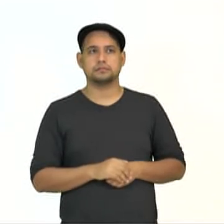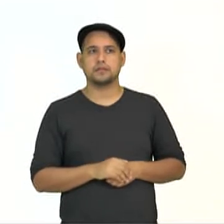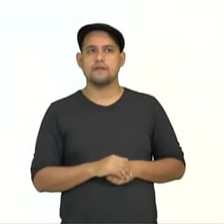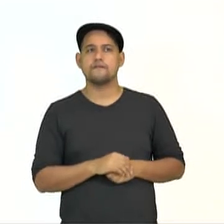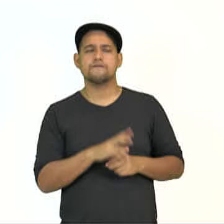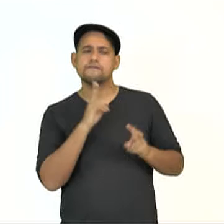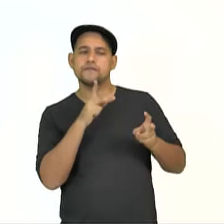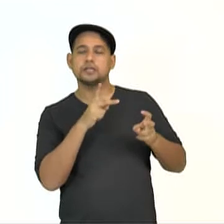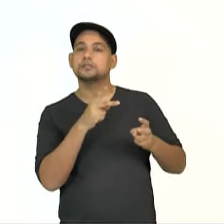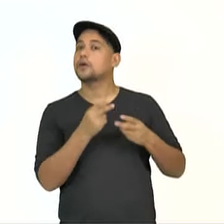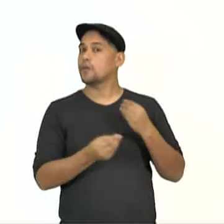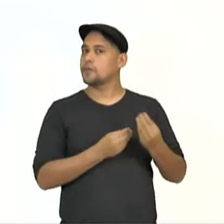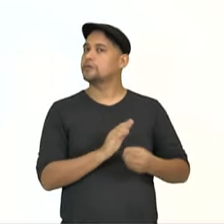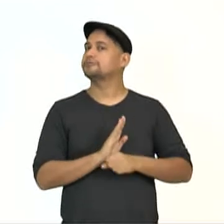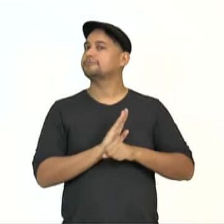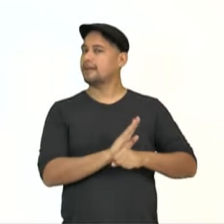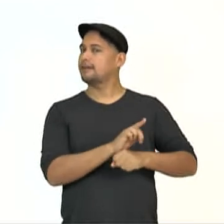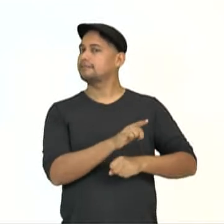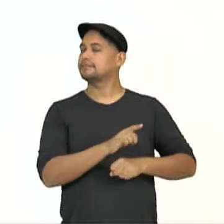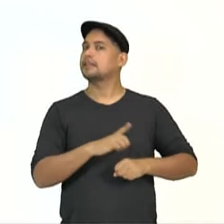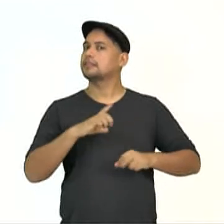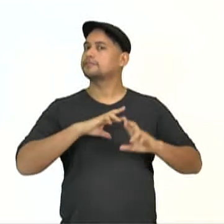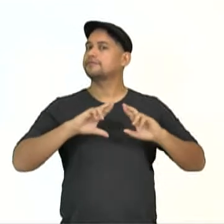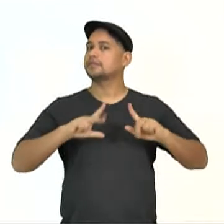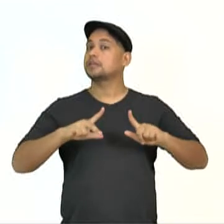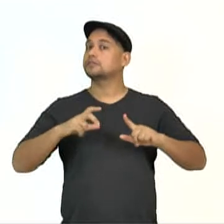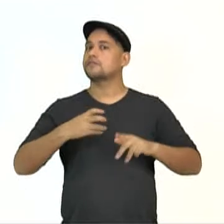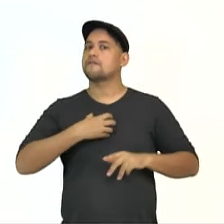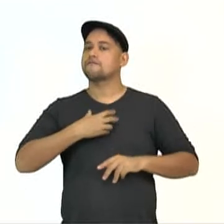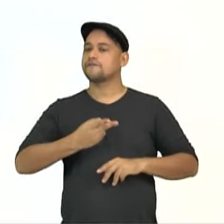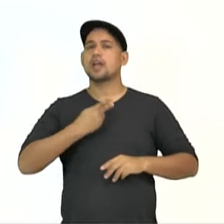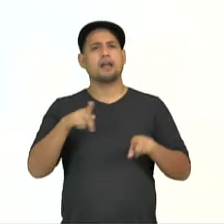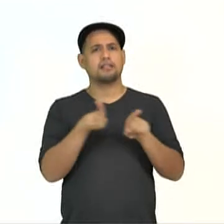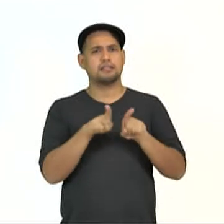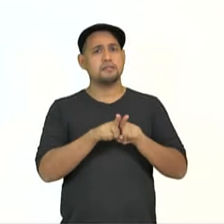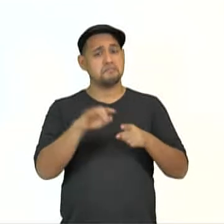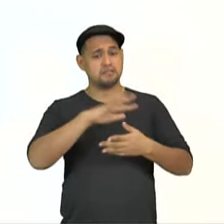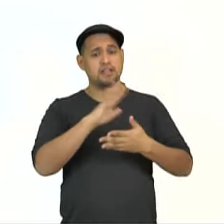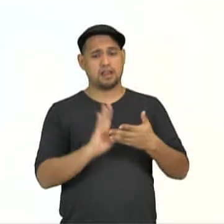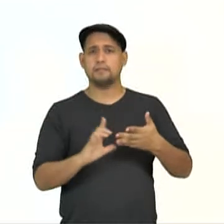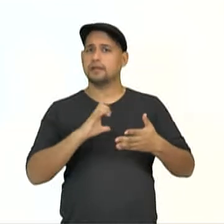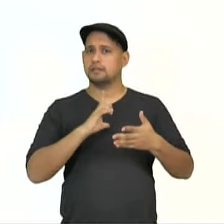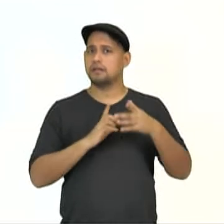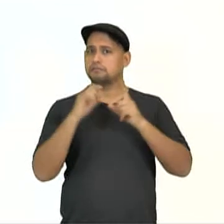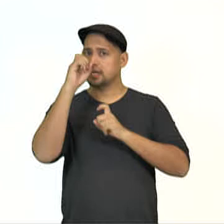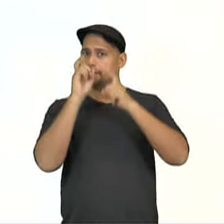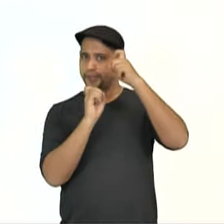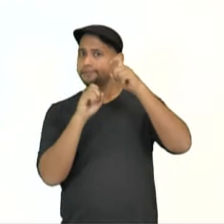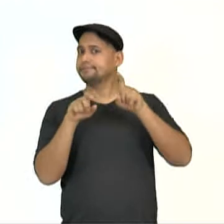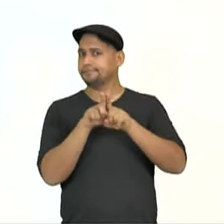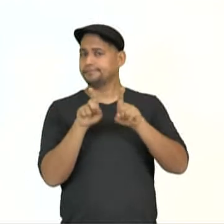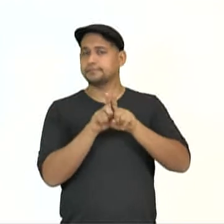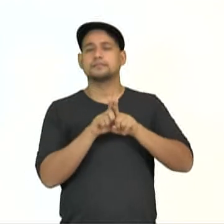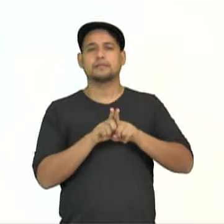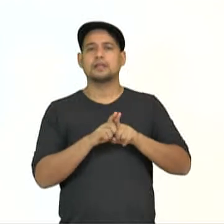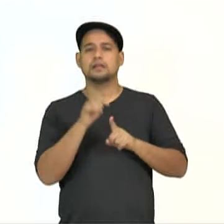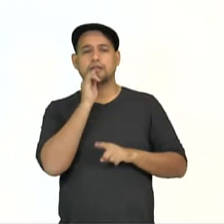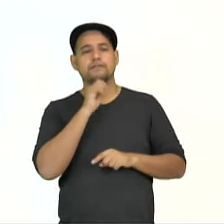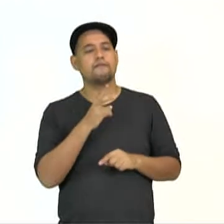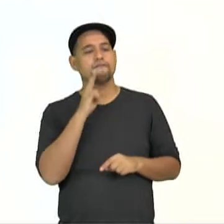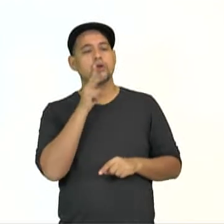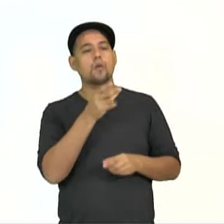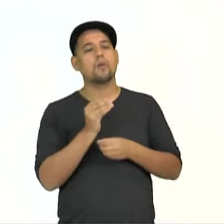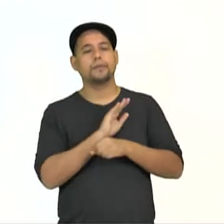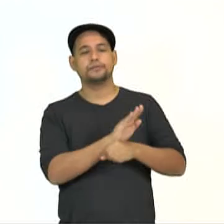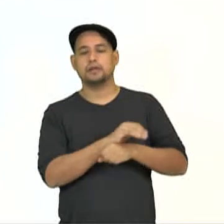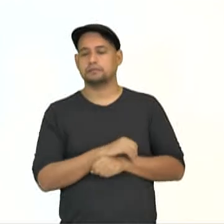como ajudar. Eu tenho aqui uma diferença até na própria entonação da leitura, porque eu quero expressar ali sentimentos